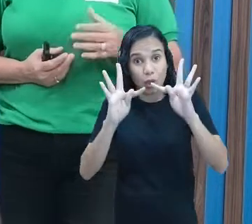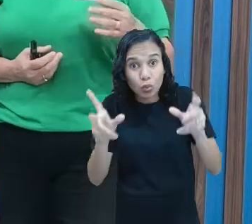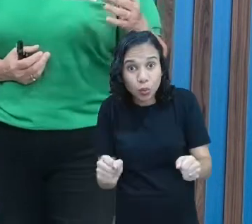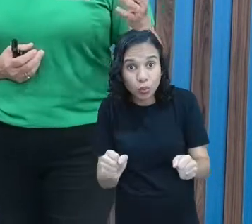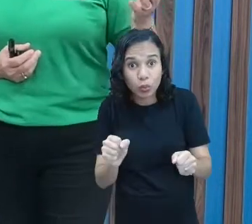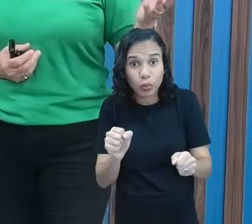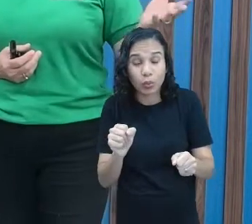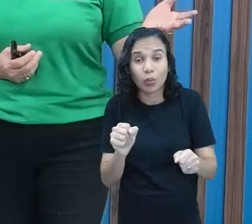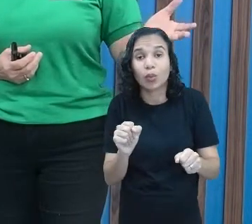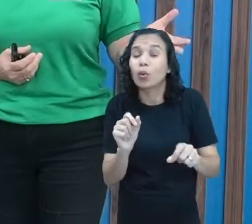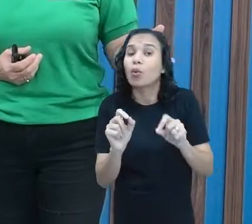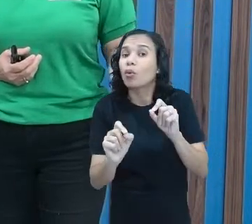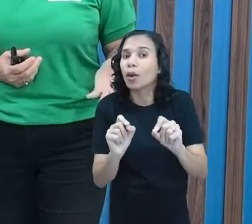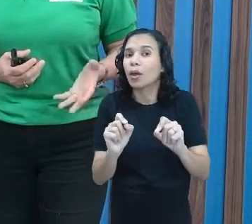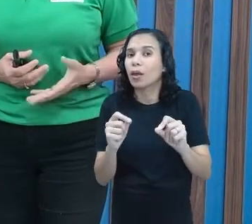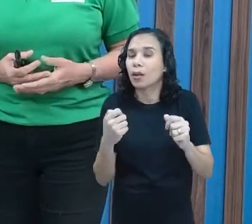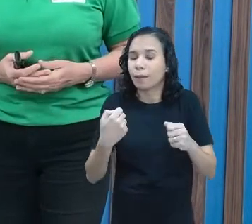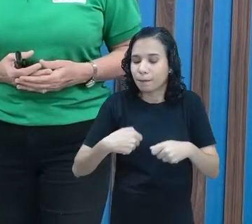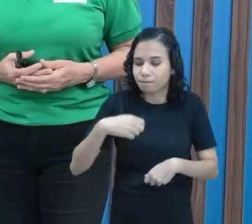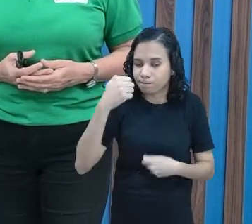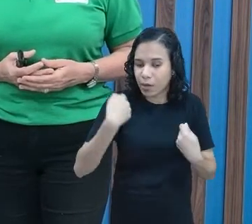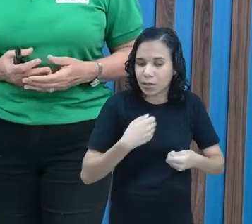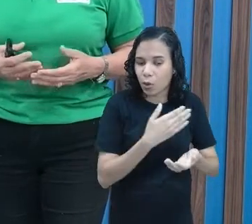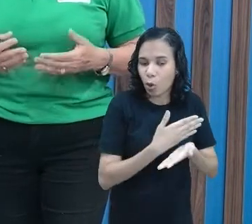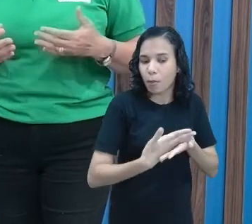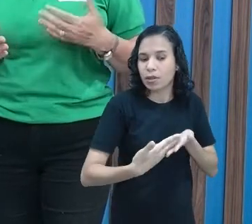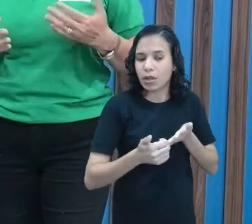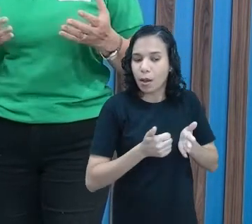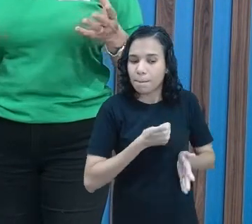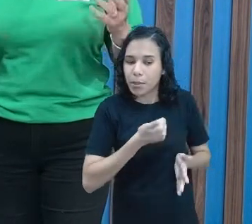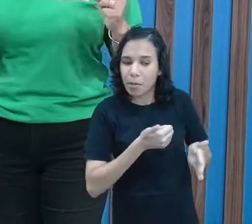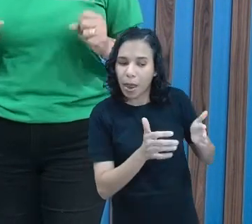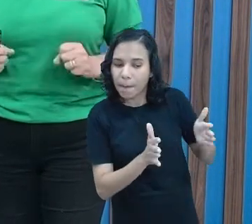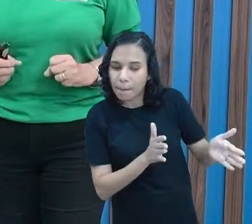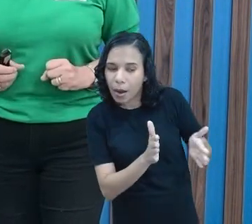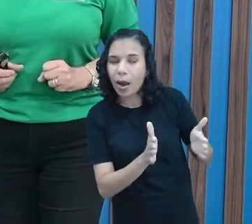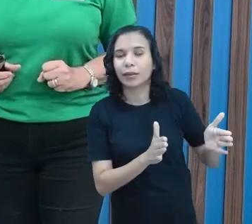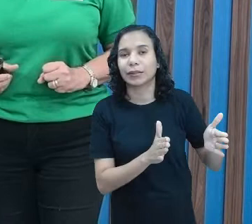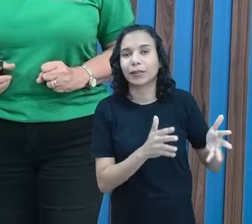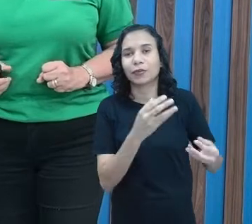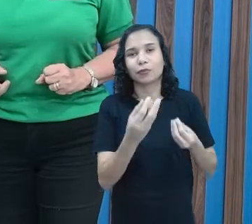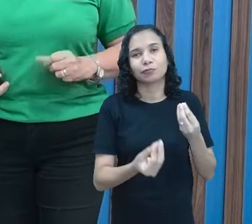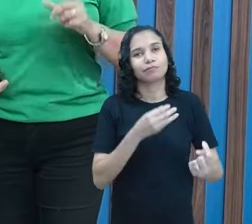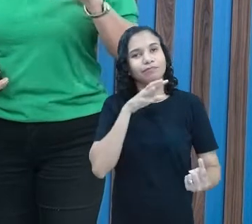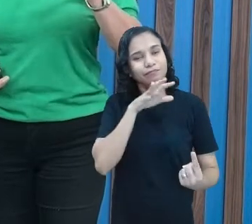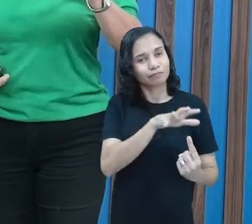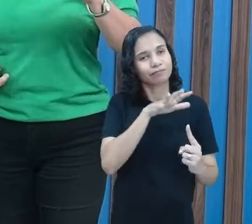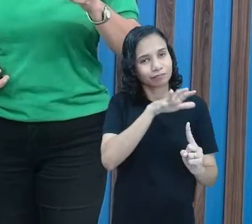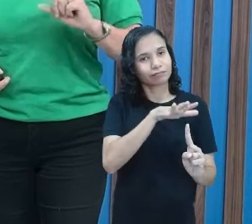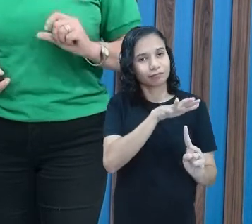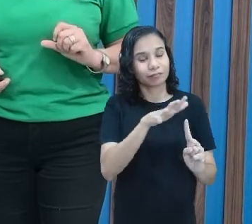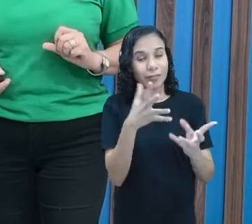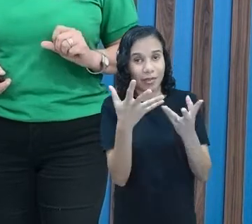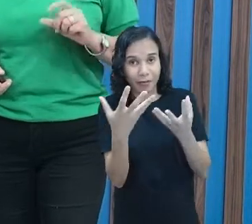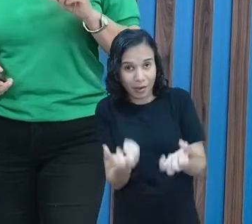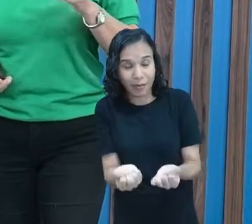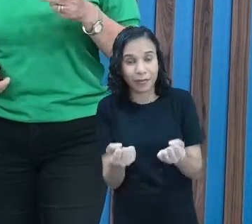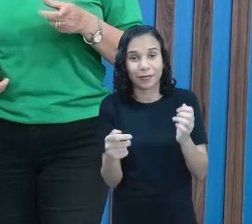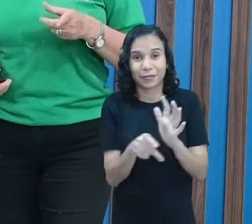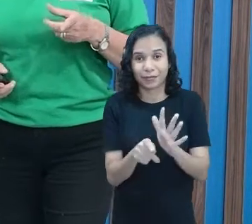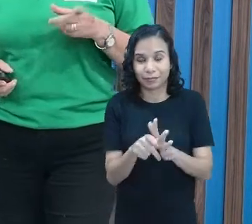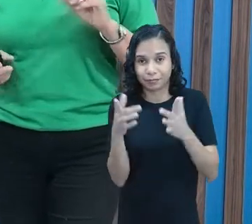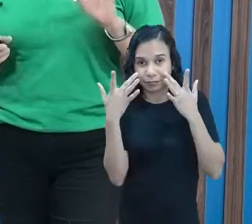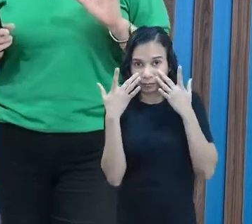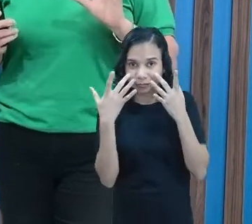vai depender da primeira fase da nossa vida. Existe toda uma interferência. Então, vamos lá,